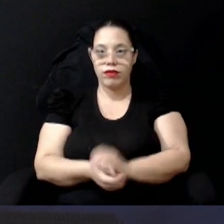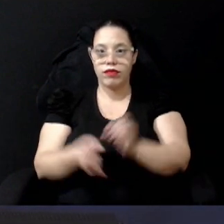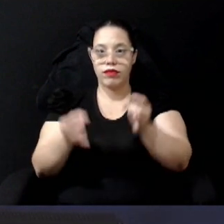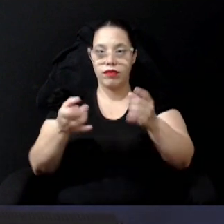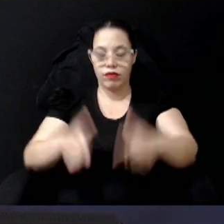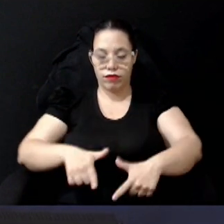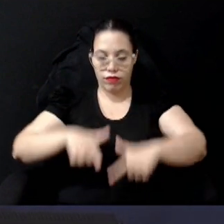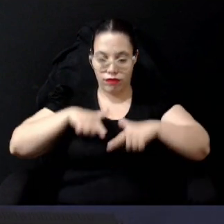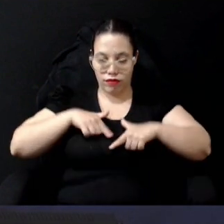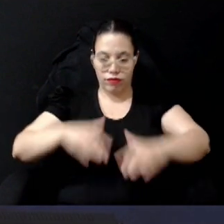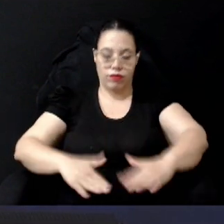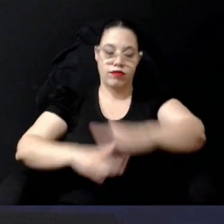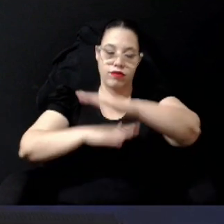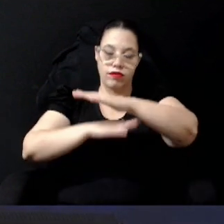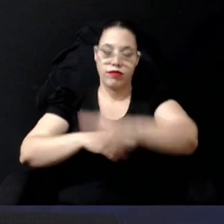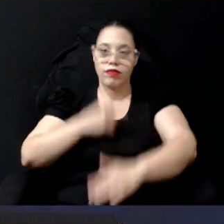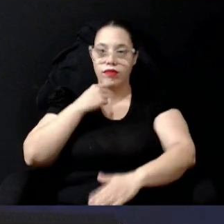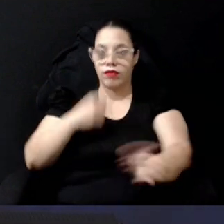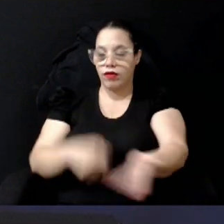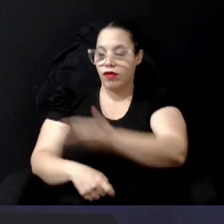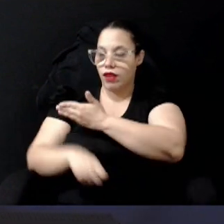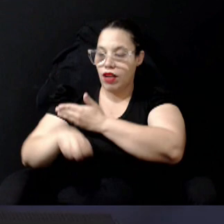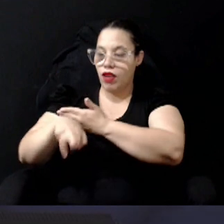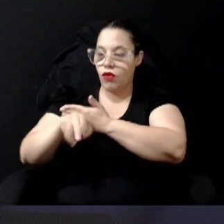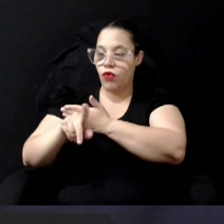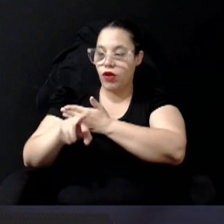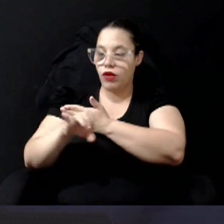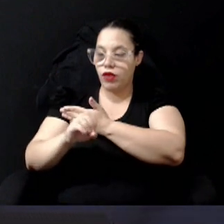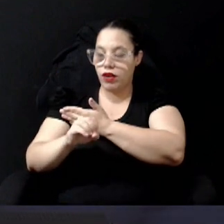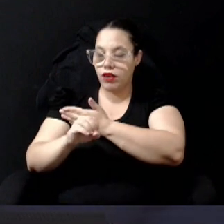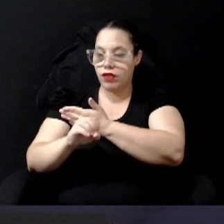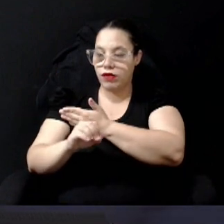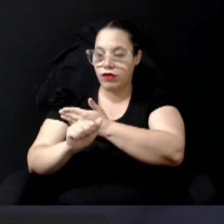de Campinas a Nilvanda Sena Rodrigues.